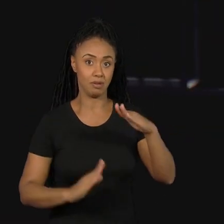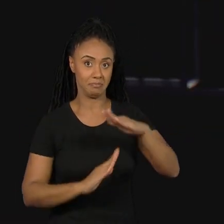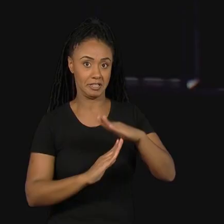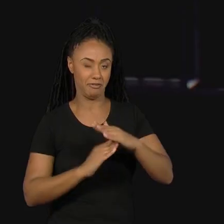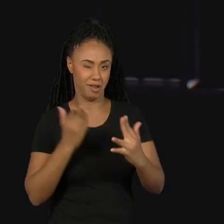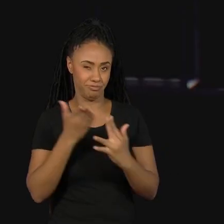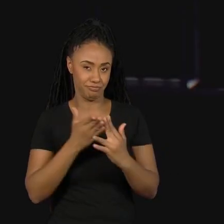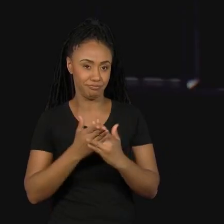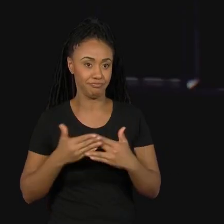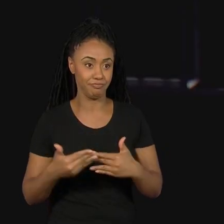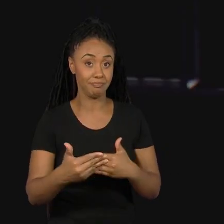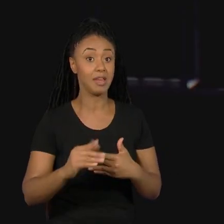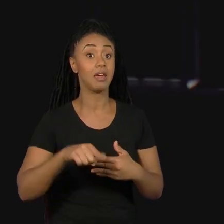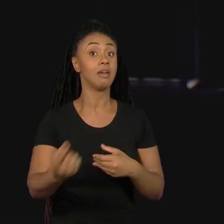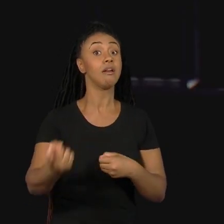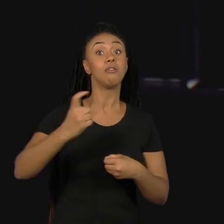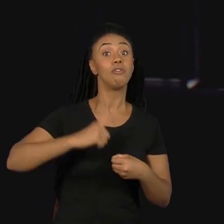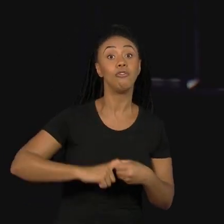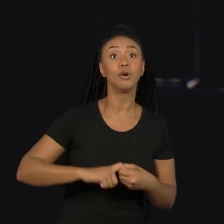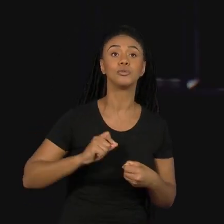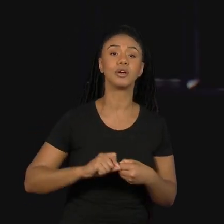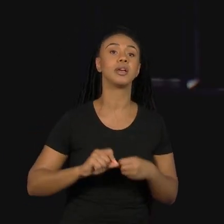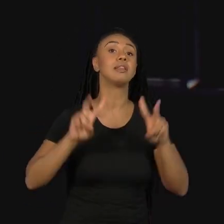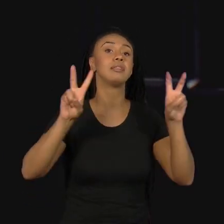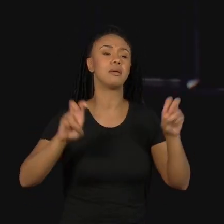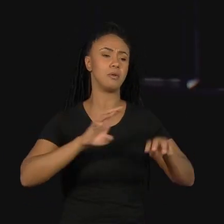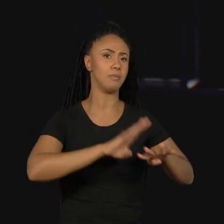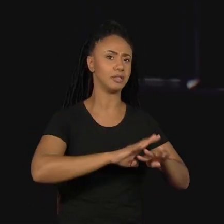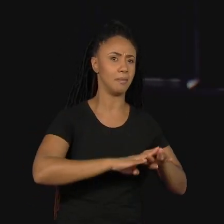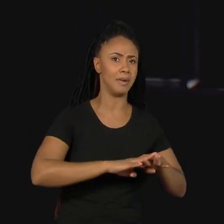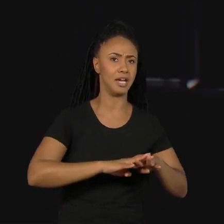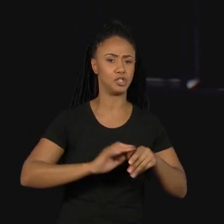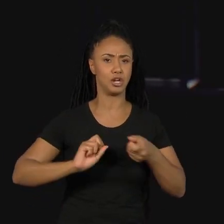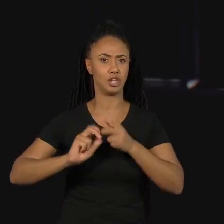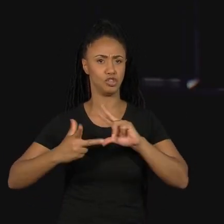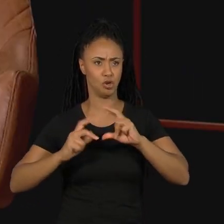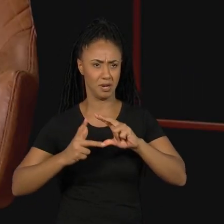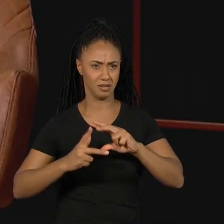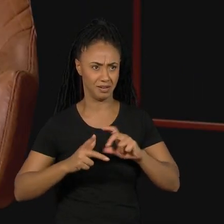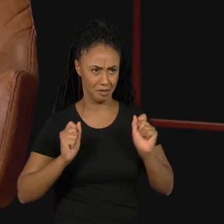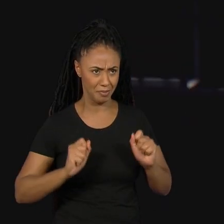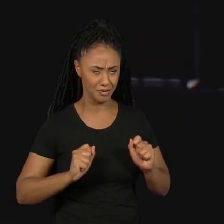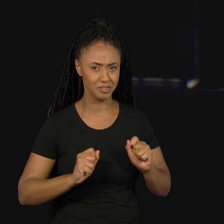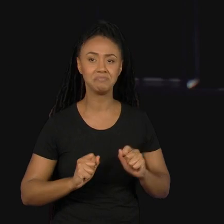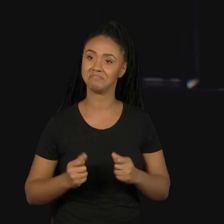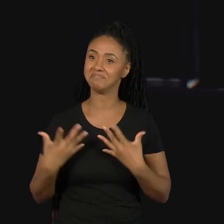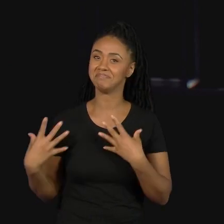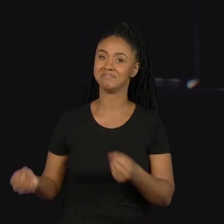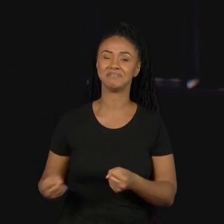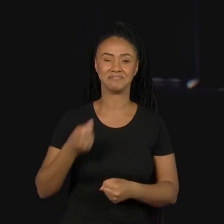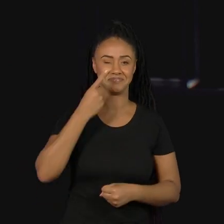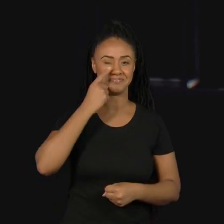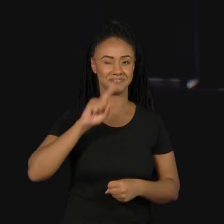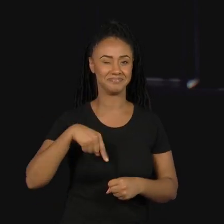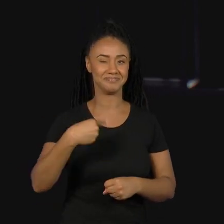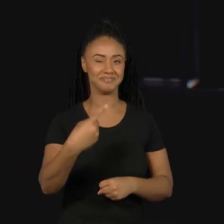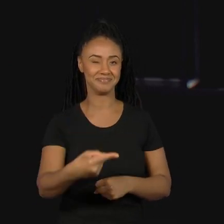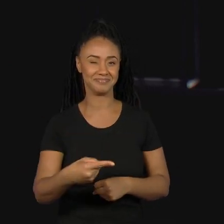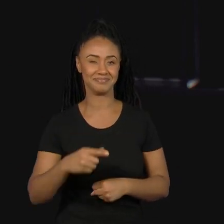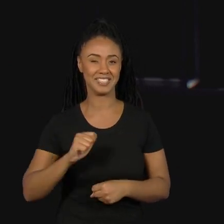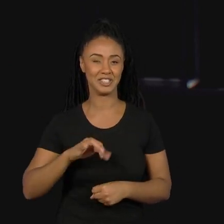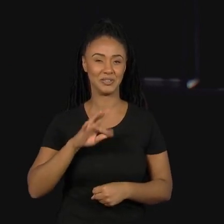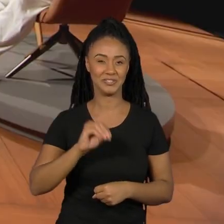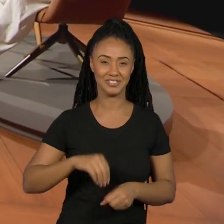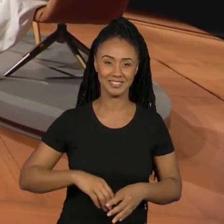intervalo e na volta a gente fala de matemática e geometria sagrada, pode ser? Vamos lá. Voltamos já com Antônio